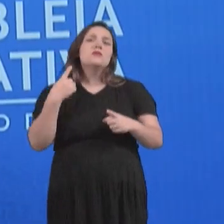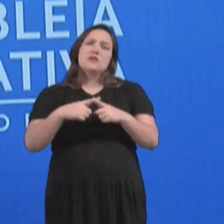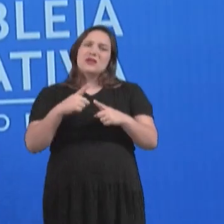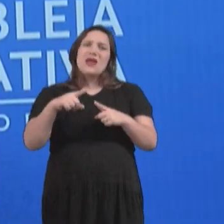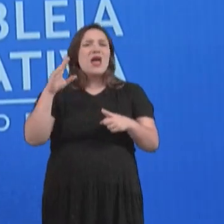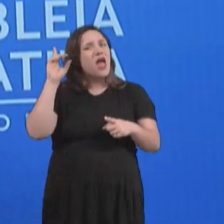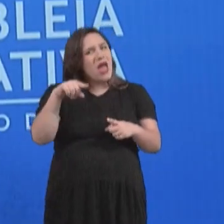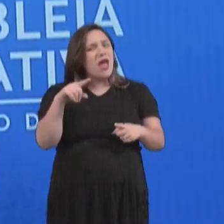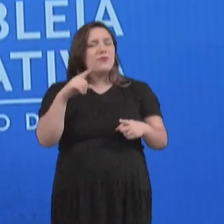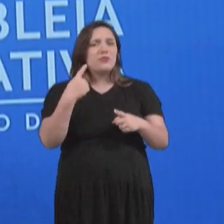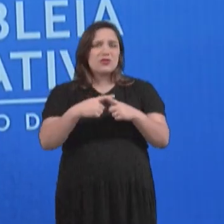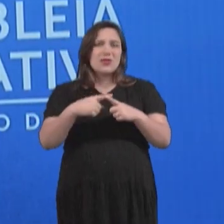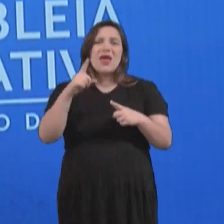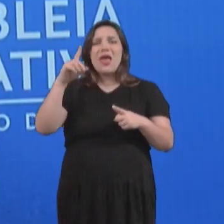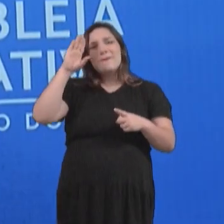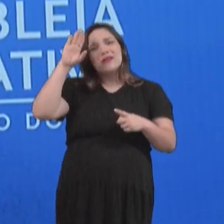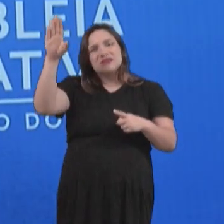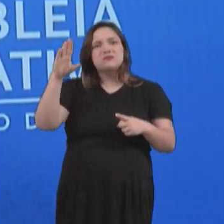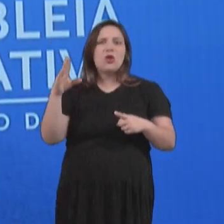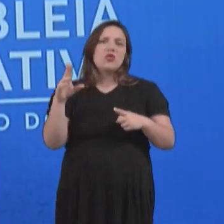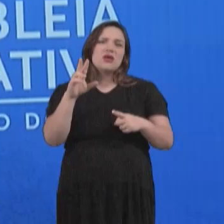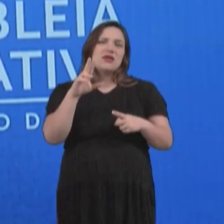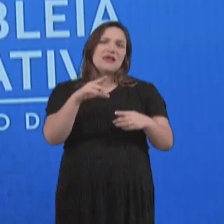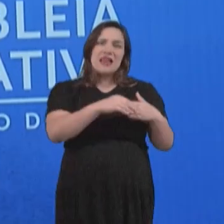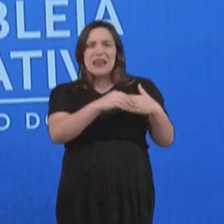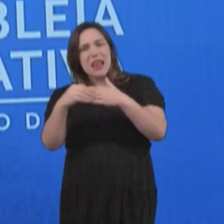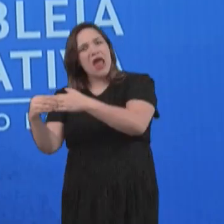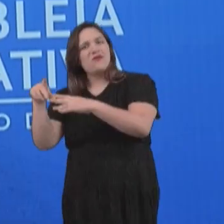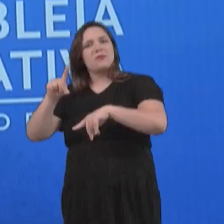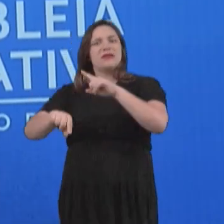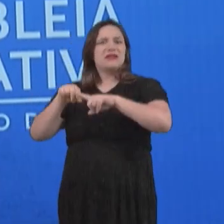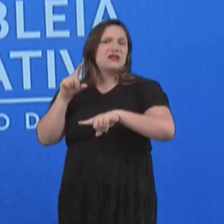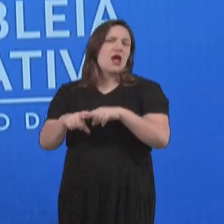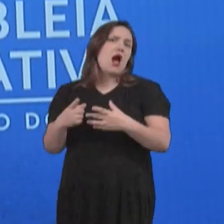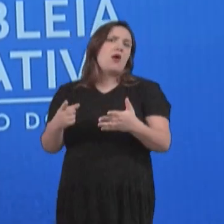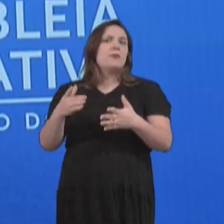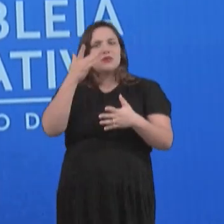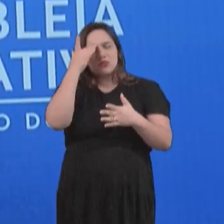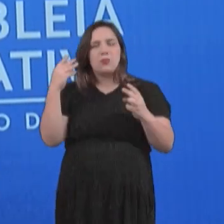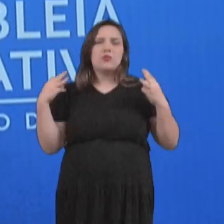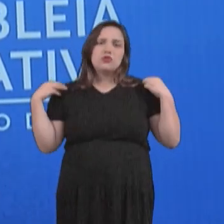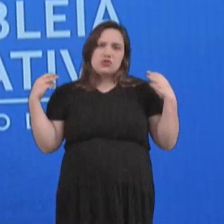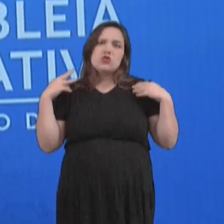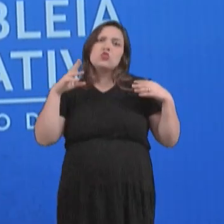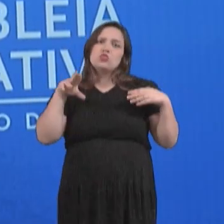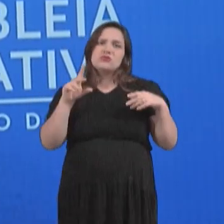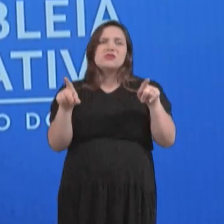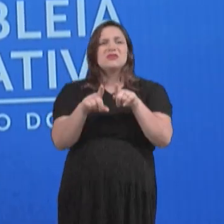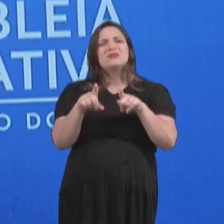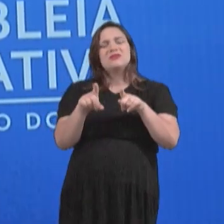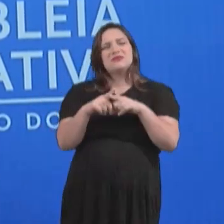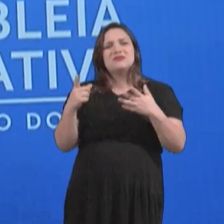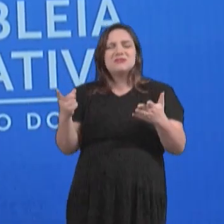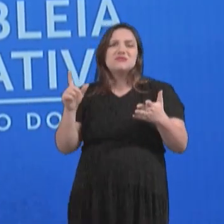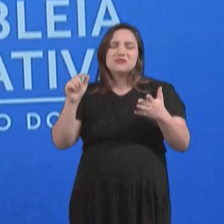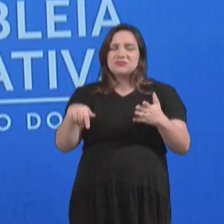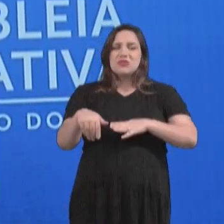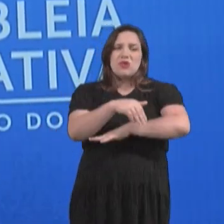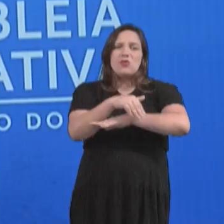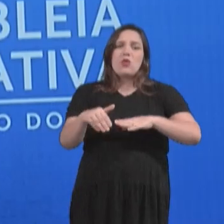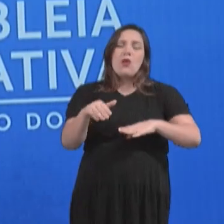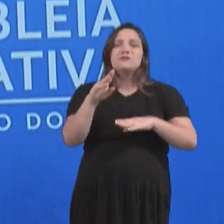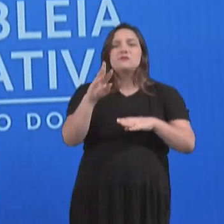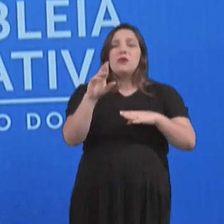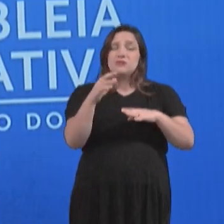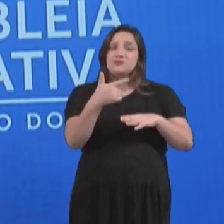de escoamento de produtos? Eu falei do transporte de passageiros e também para os motoristas, mas eu acredito que para a economia do estado, de forma geral, também é uma